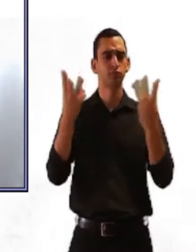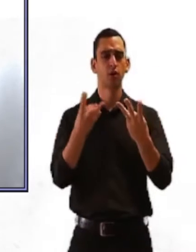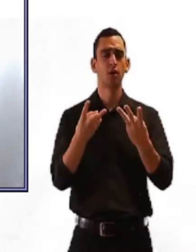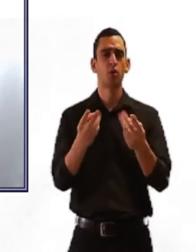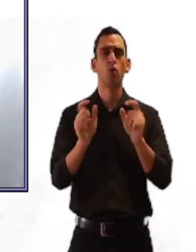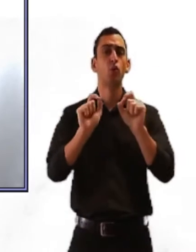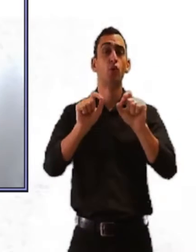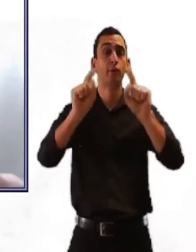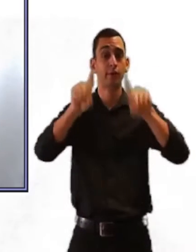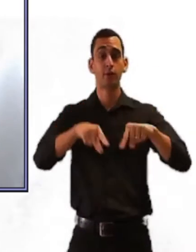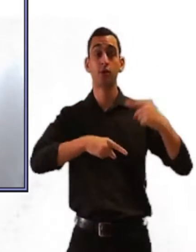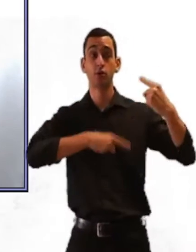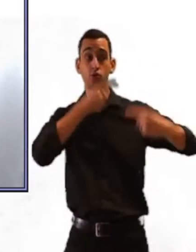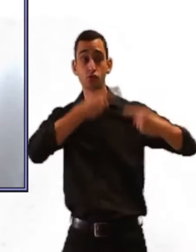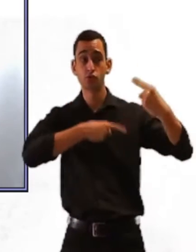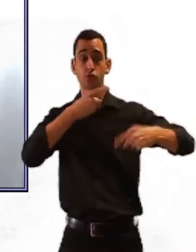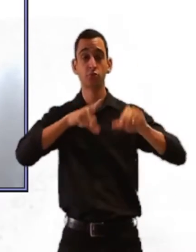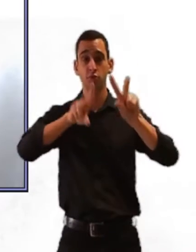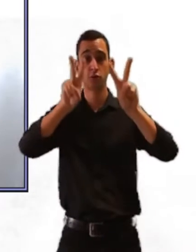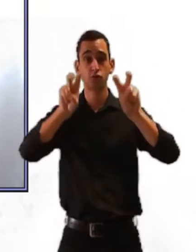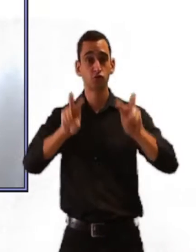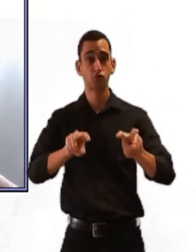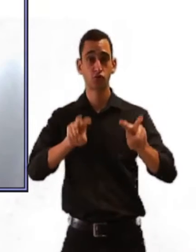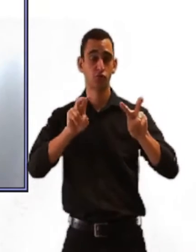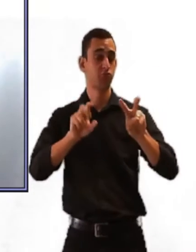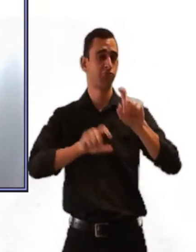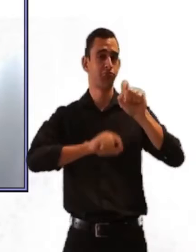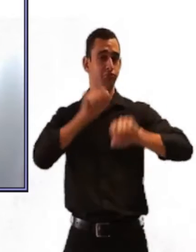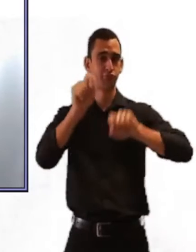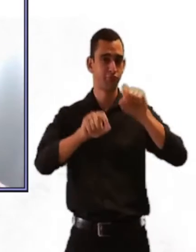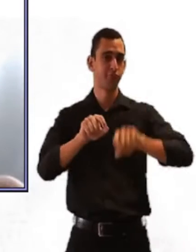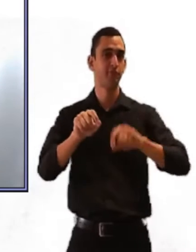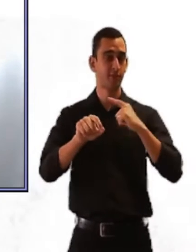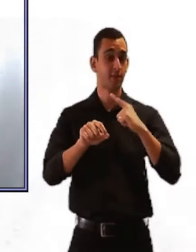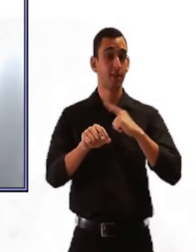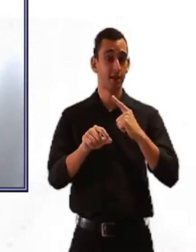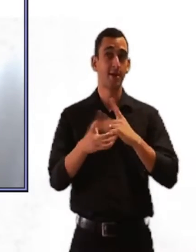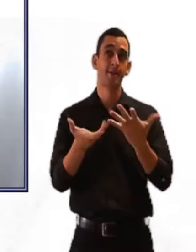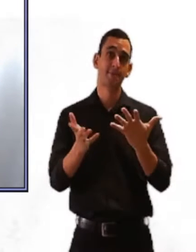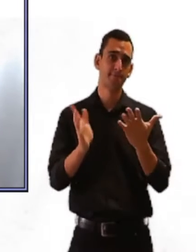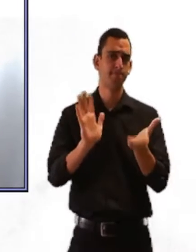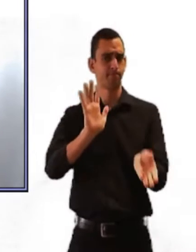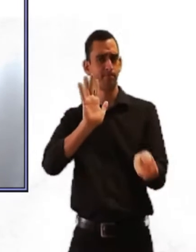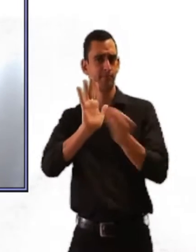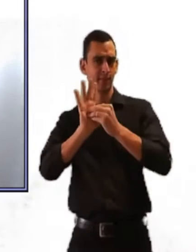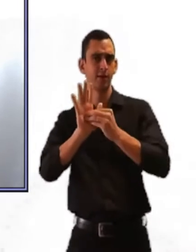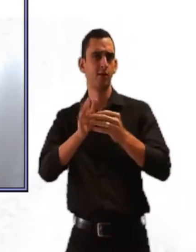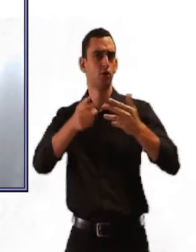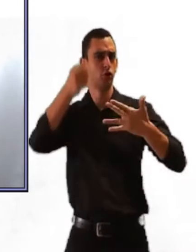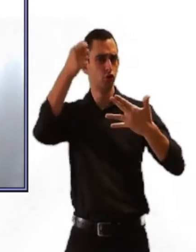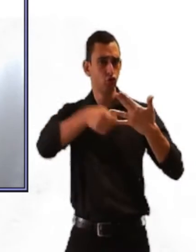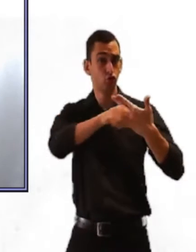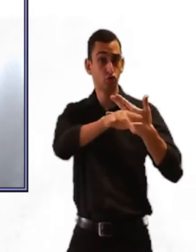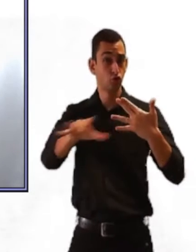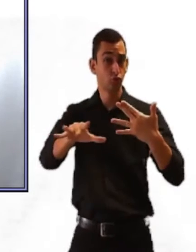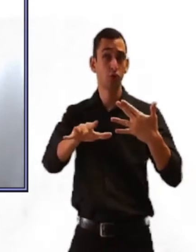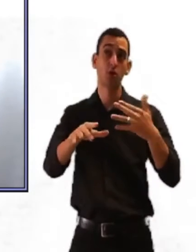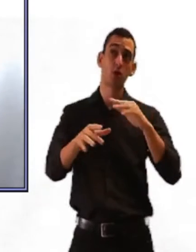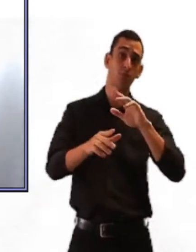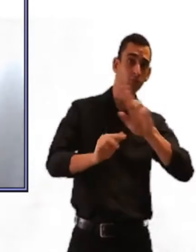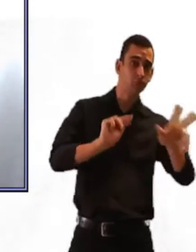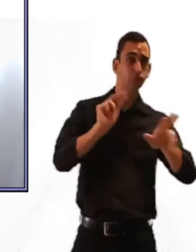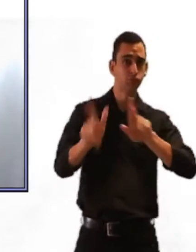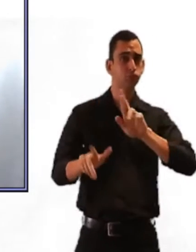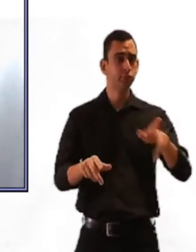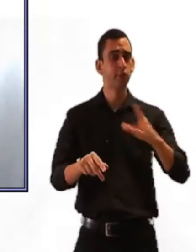discutirmos alguns outros pontos de vista, né, que são trazidos pela doutrina, pela jurisprudência, numa